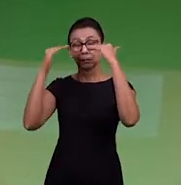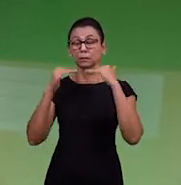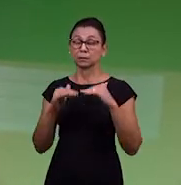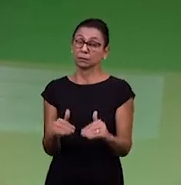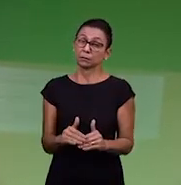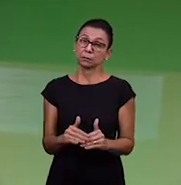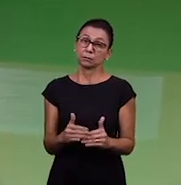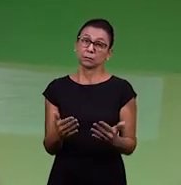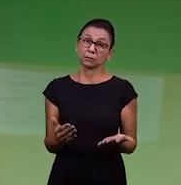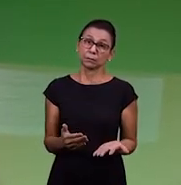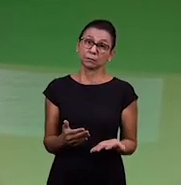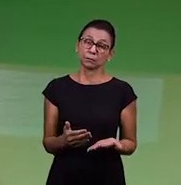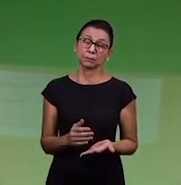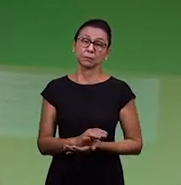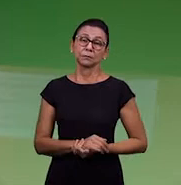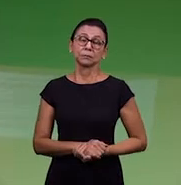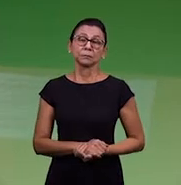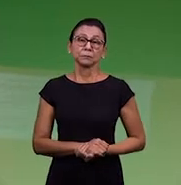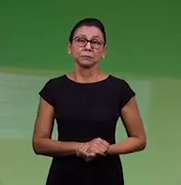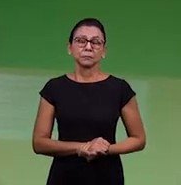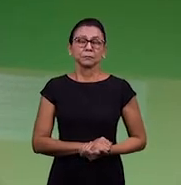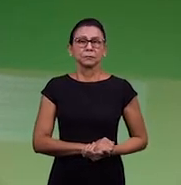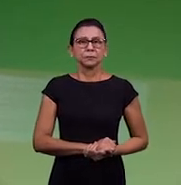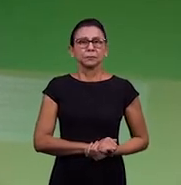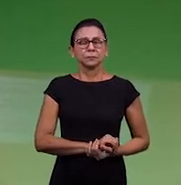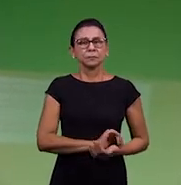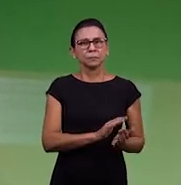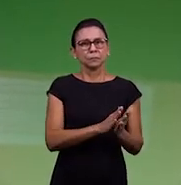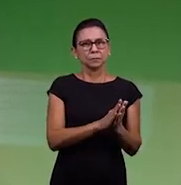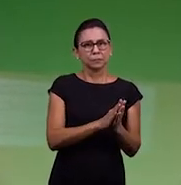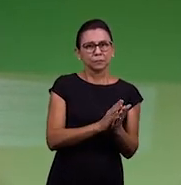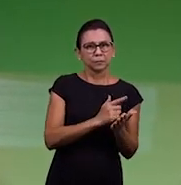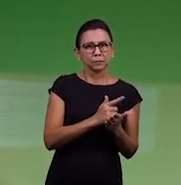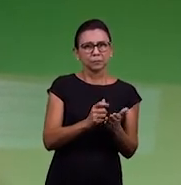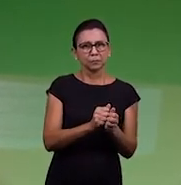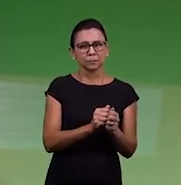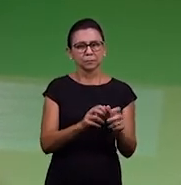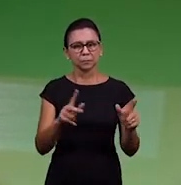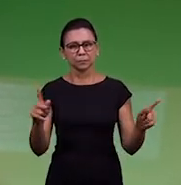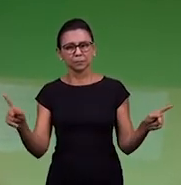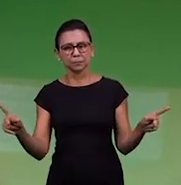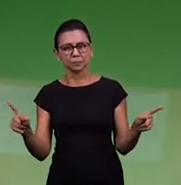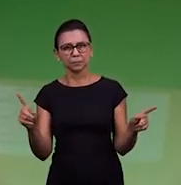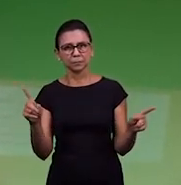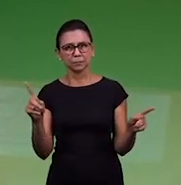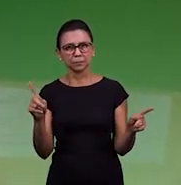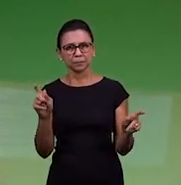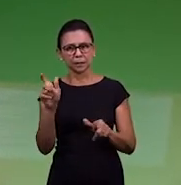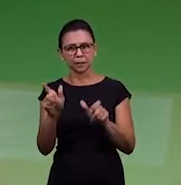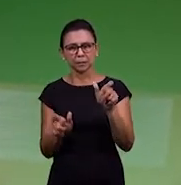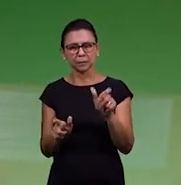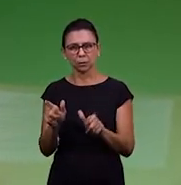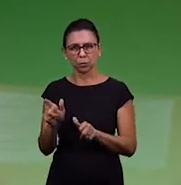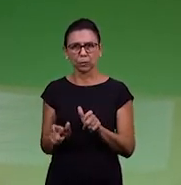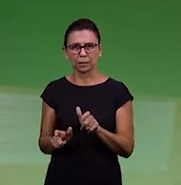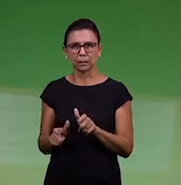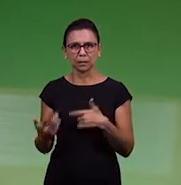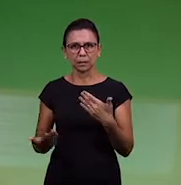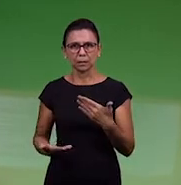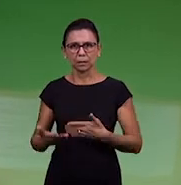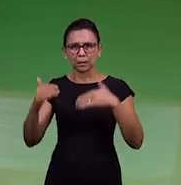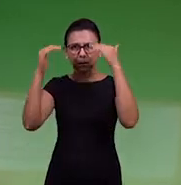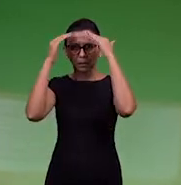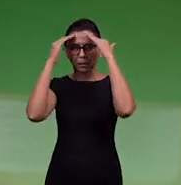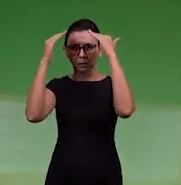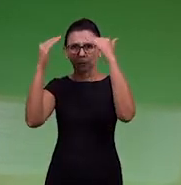é desobediência e nós vemos que todo o desenrolar da palavra de Deus, aqueles que foram desobedientes e permaneceram desobedientes,